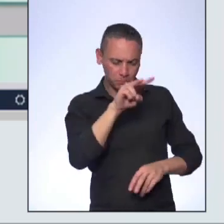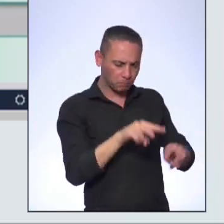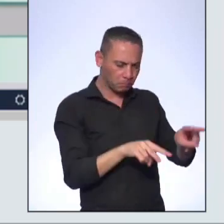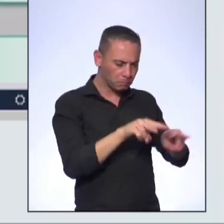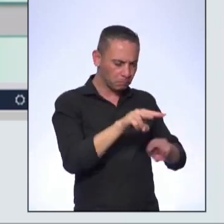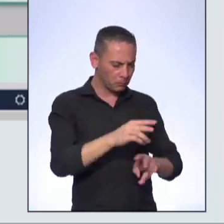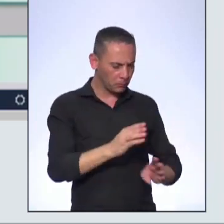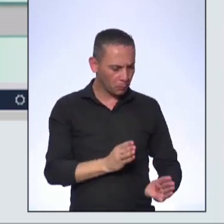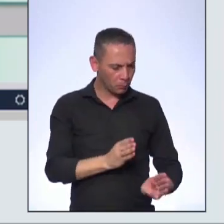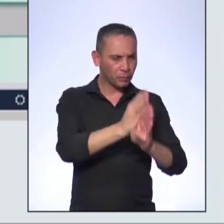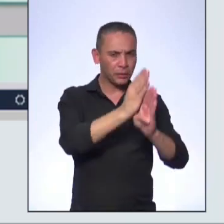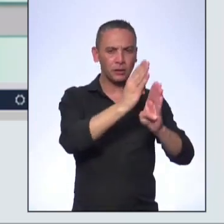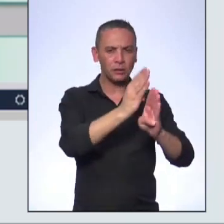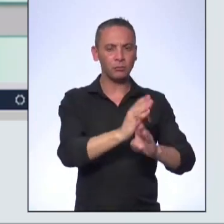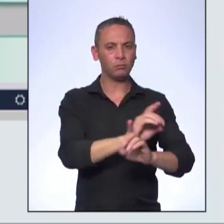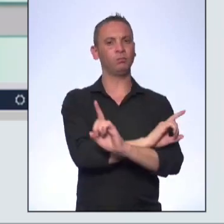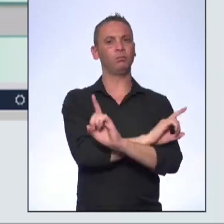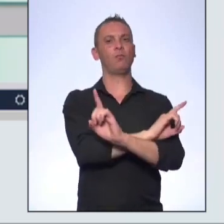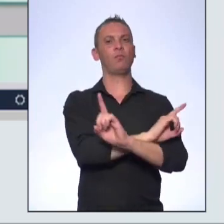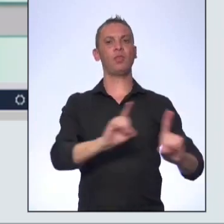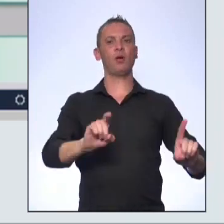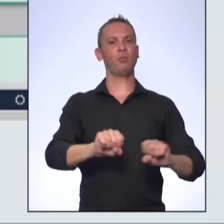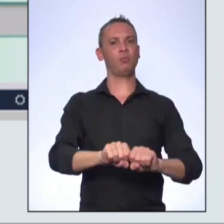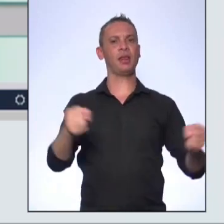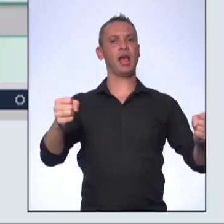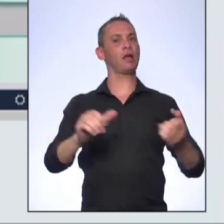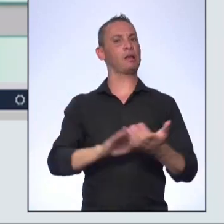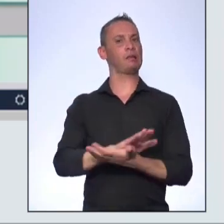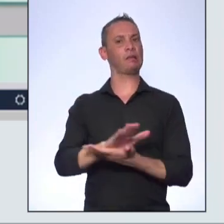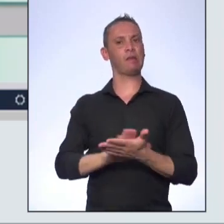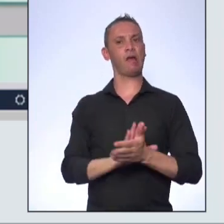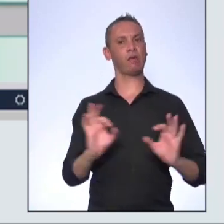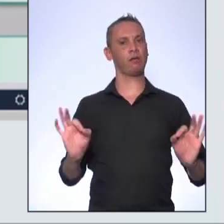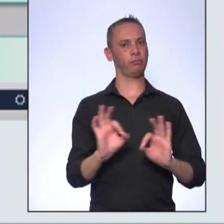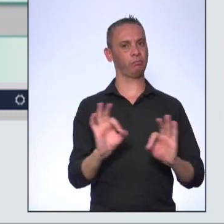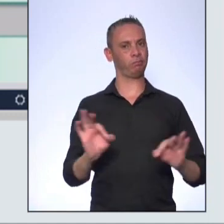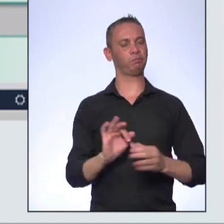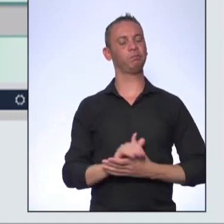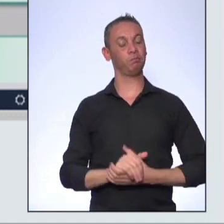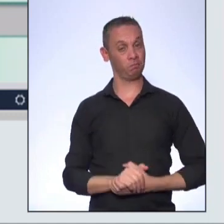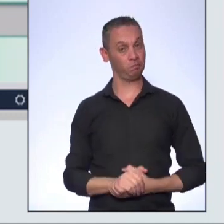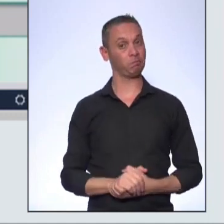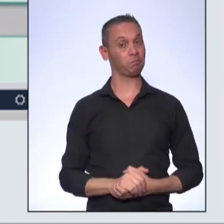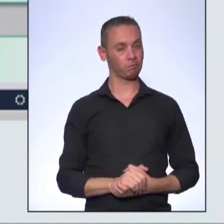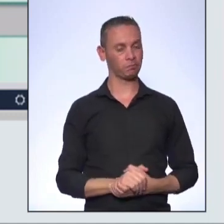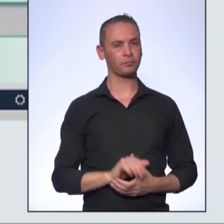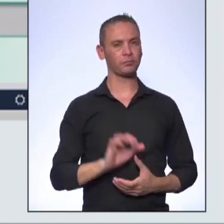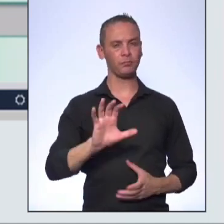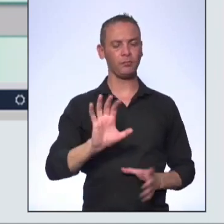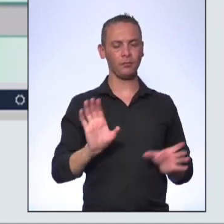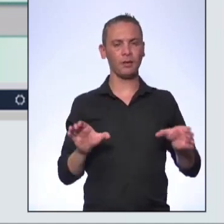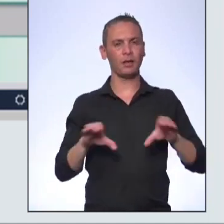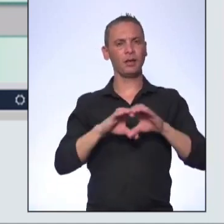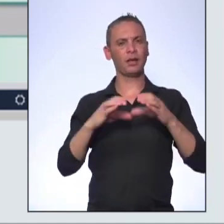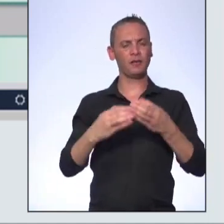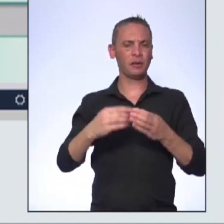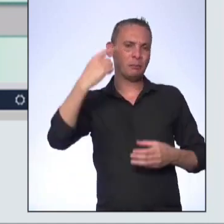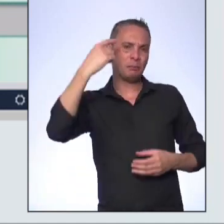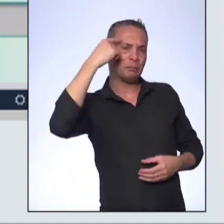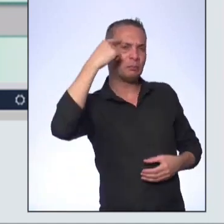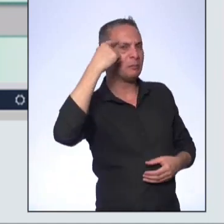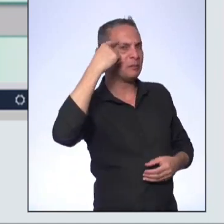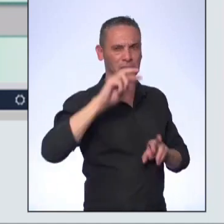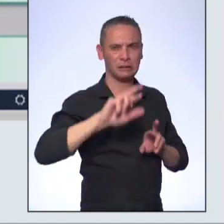e decidiram que não houve a ocorrência do milagre nesse suposto caso. Mas a comunidade local pensava